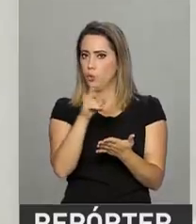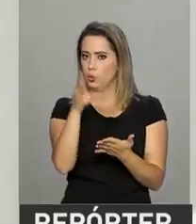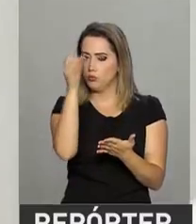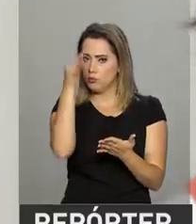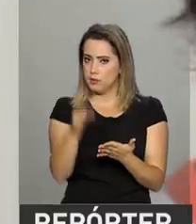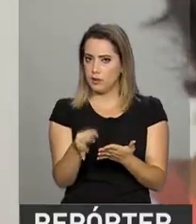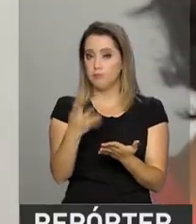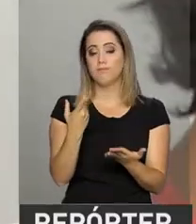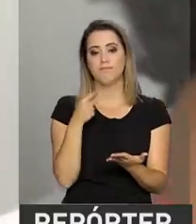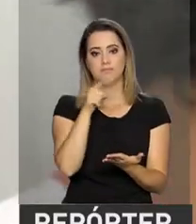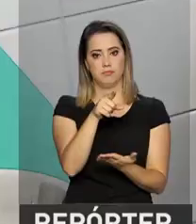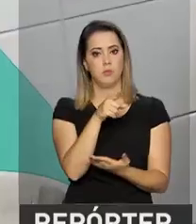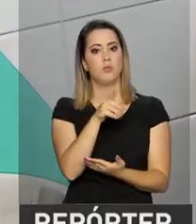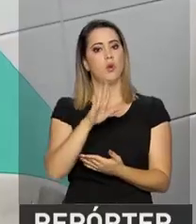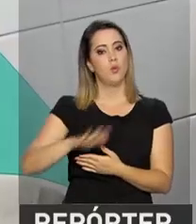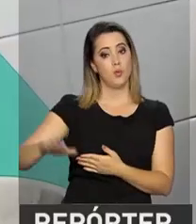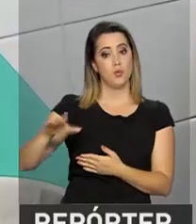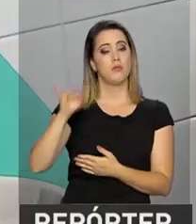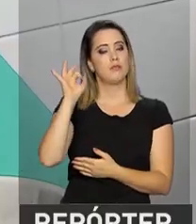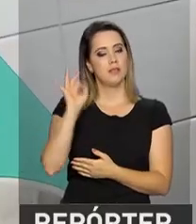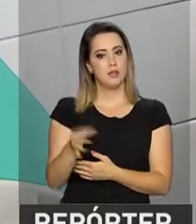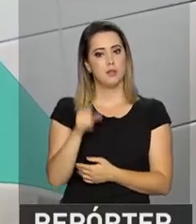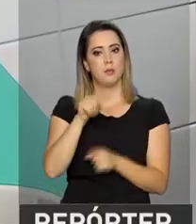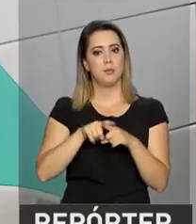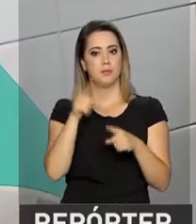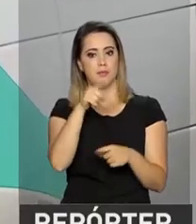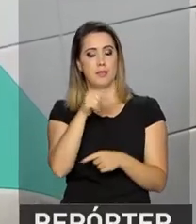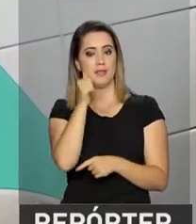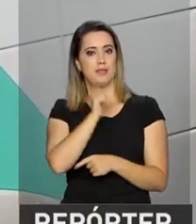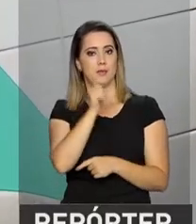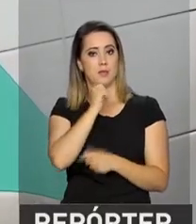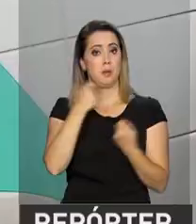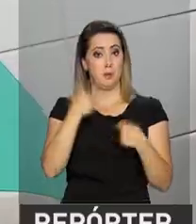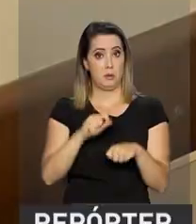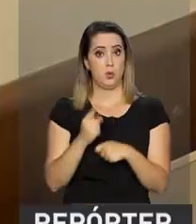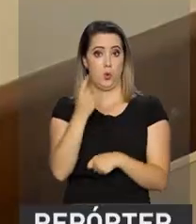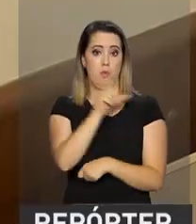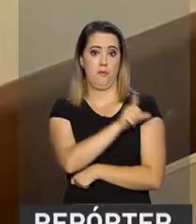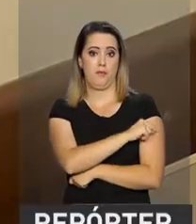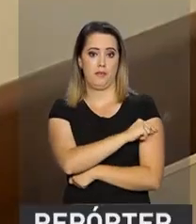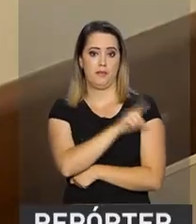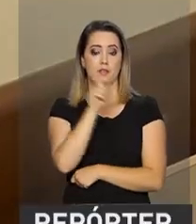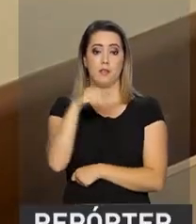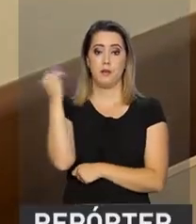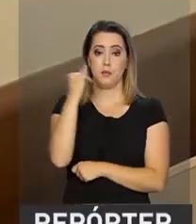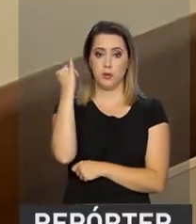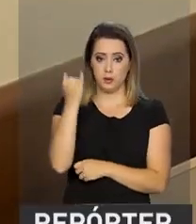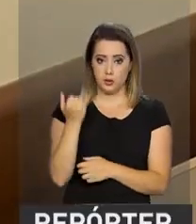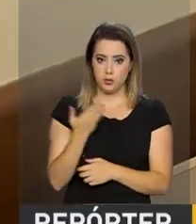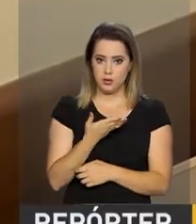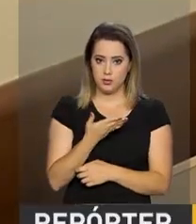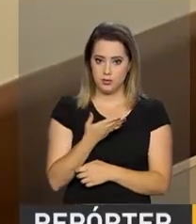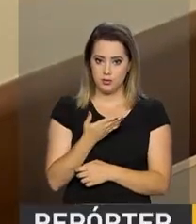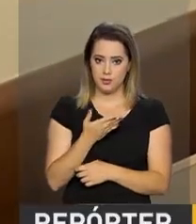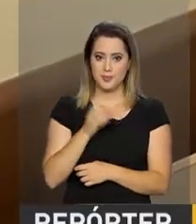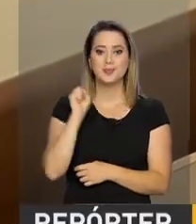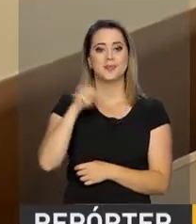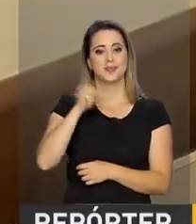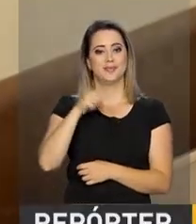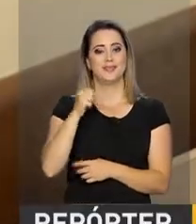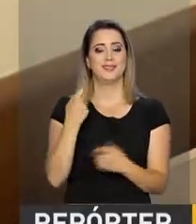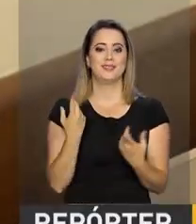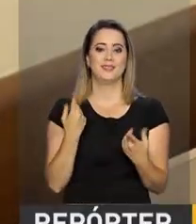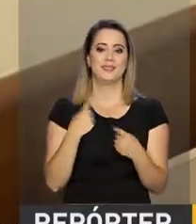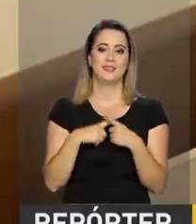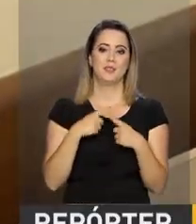da via estava em dia já isabel precisou tomar uma dose atrasada é importante tomar a vacina porque